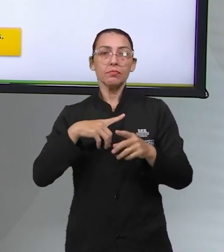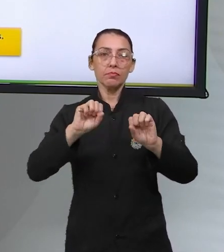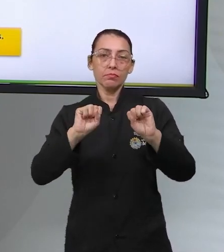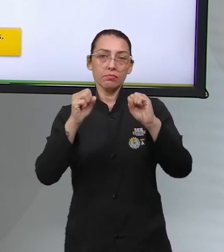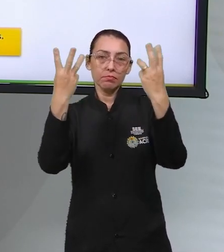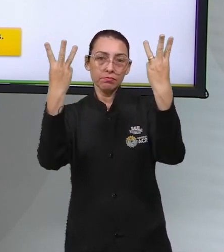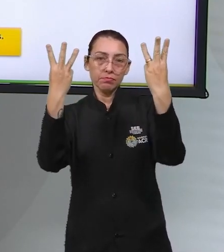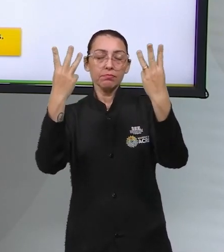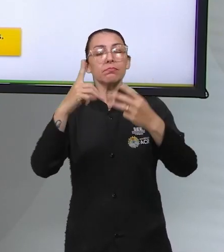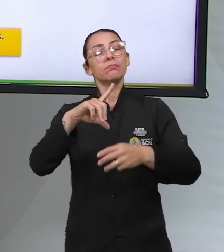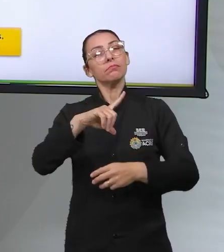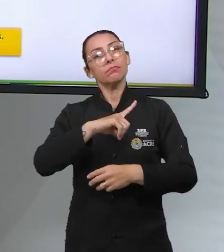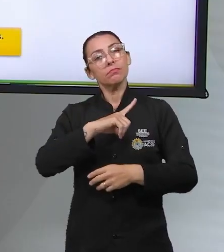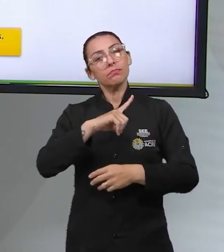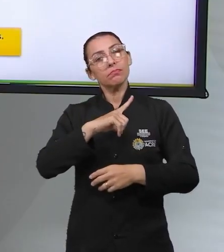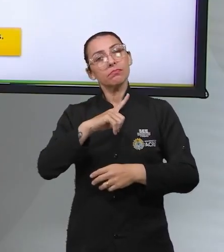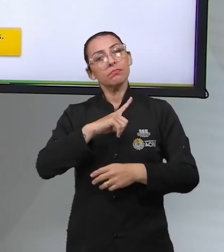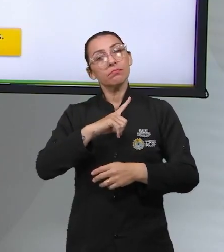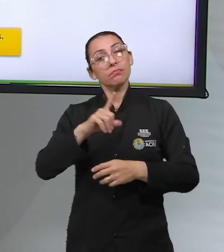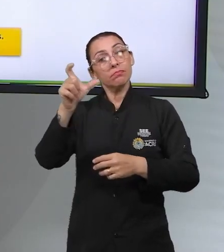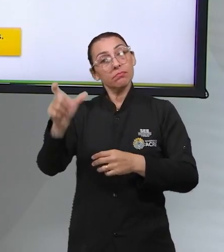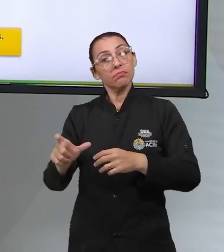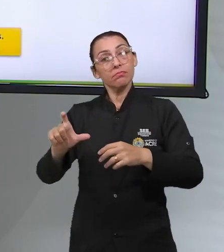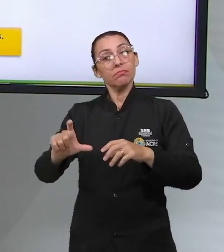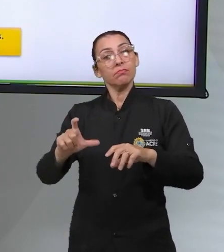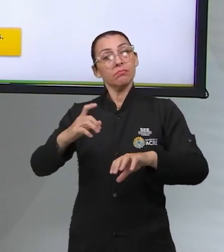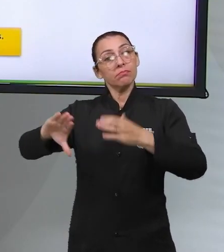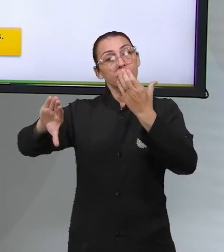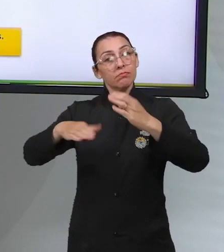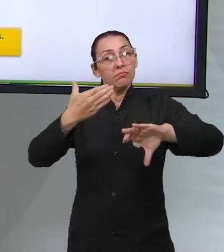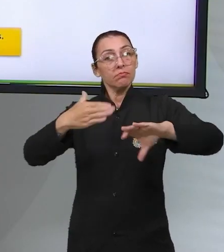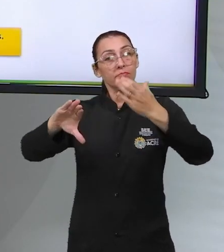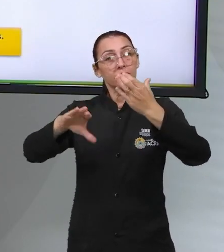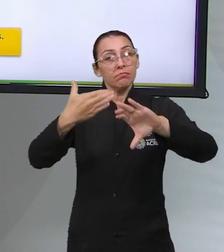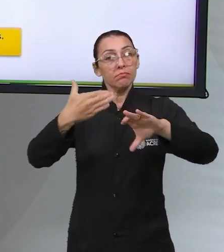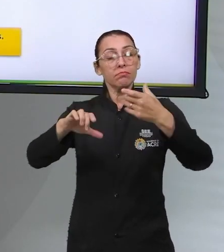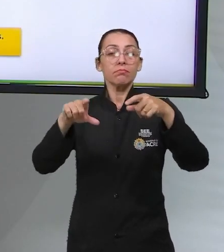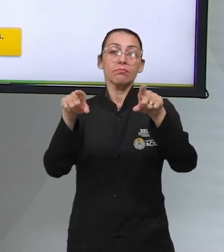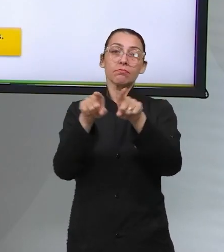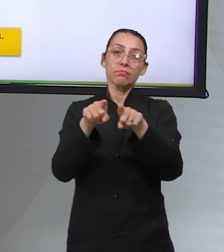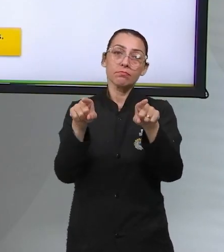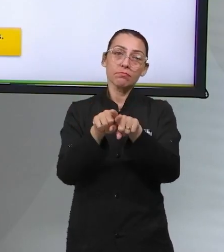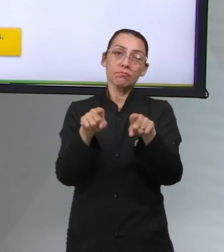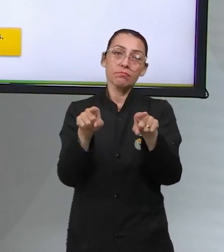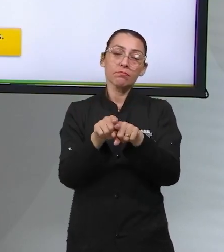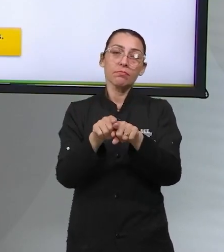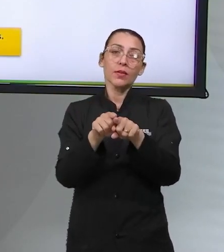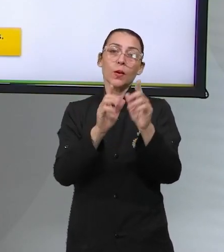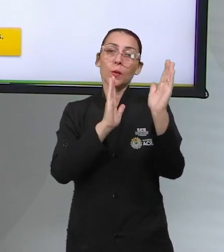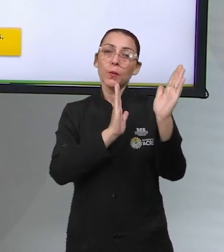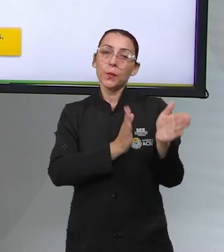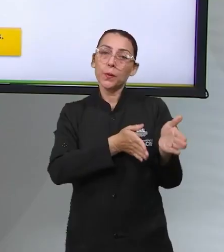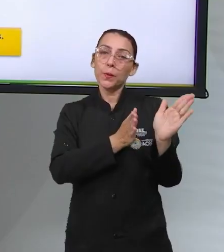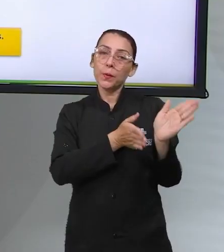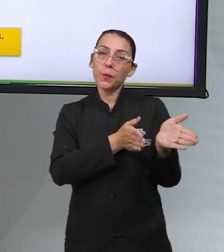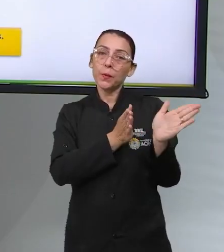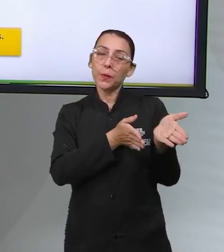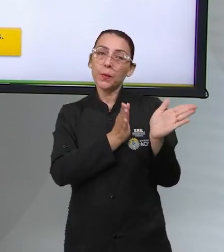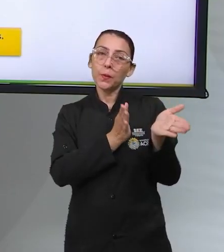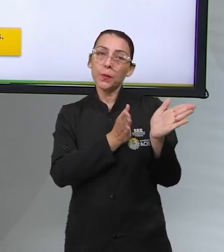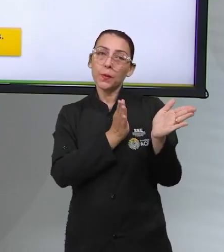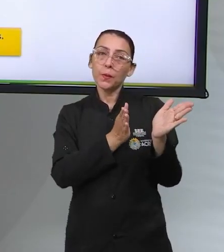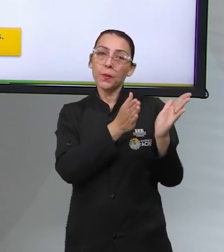shows, existem cantores e cantoras que eles acabam seguindo, digamos assim,